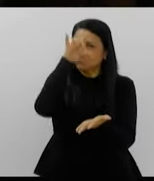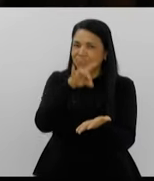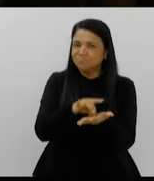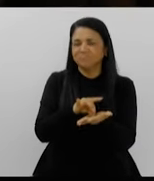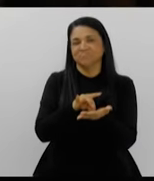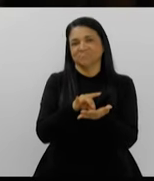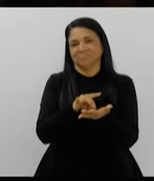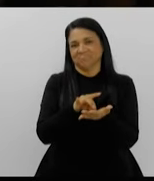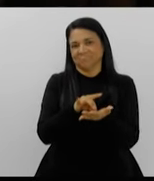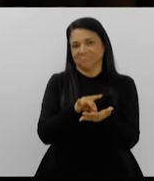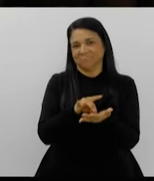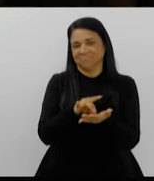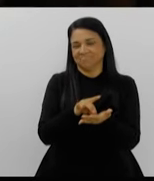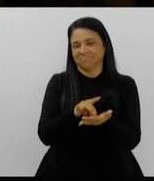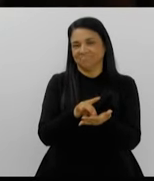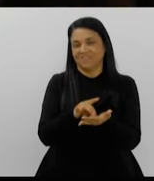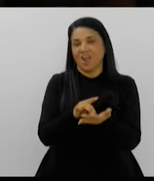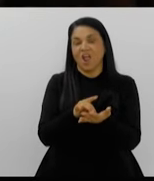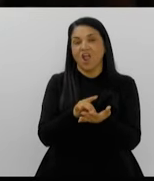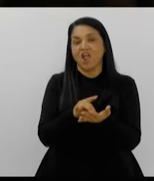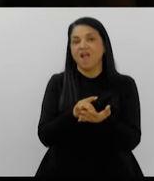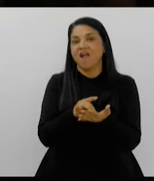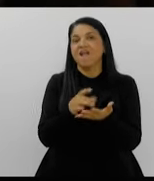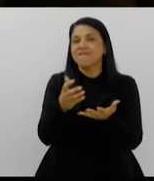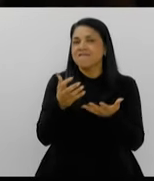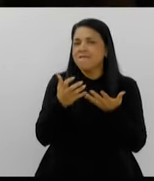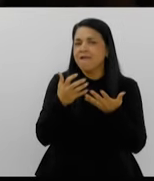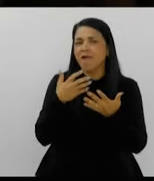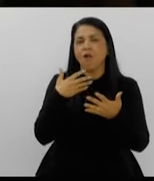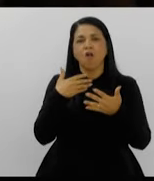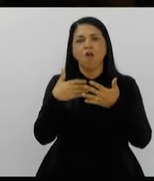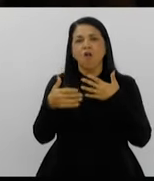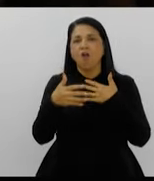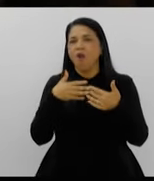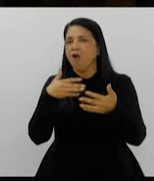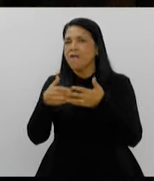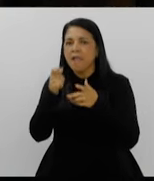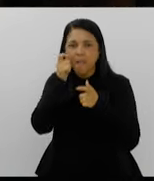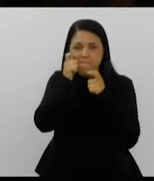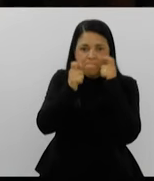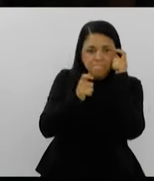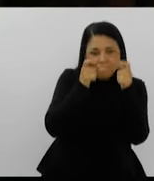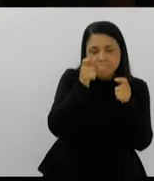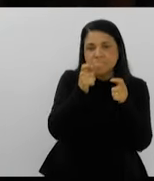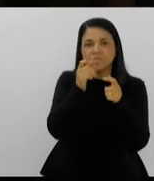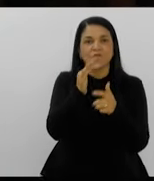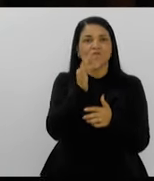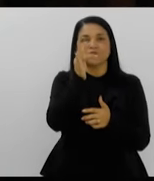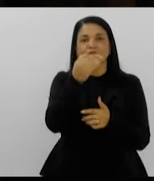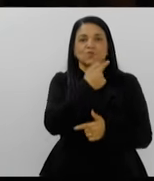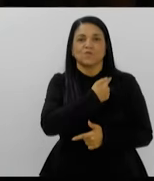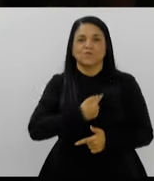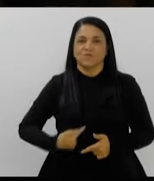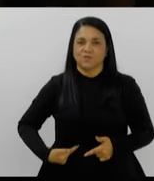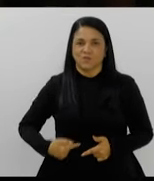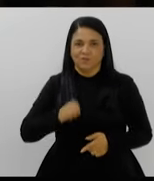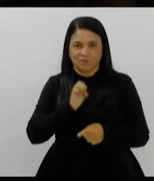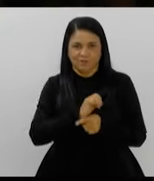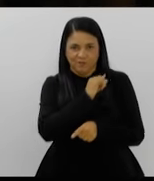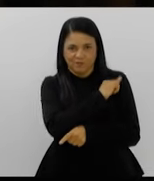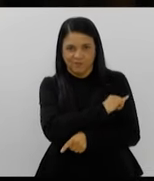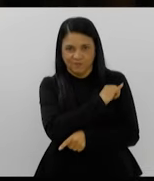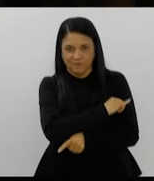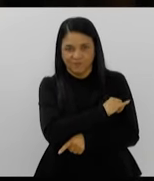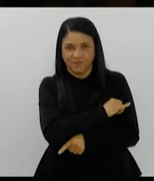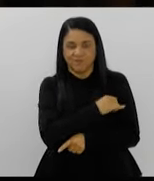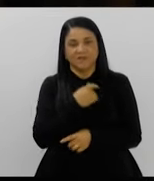dele. Quer ser, a qualquer custo, numa ambição desmedida, governador do Estado. Então,